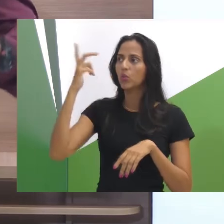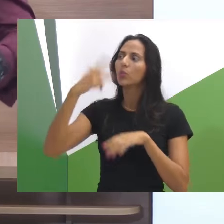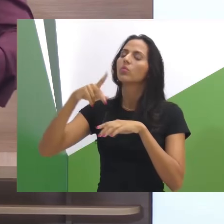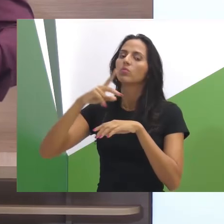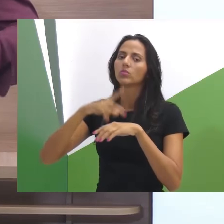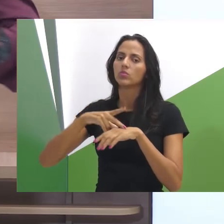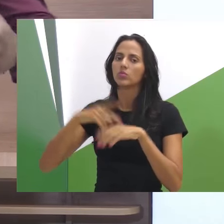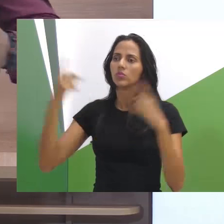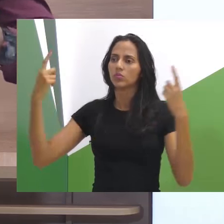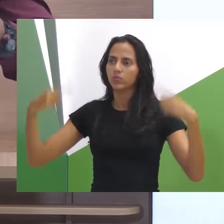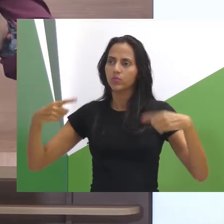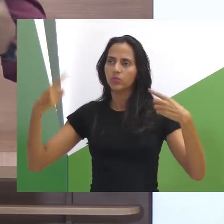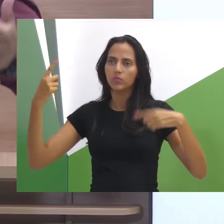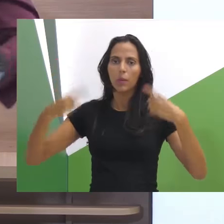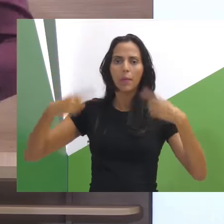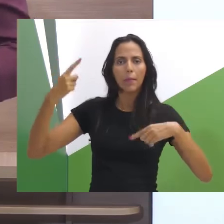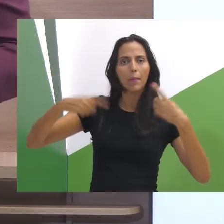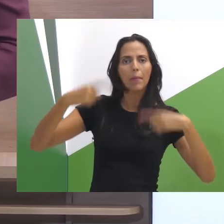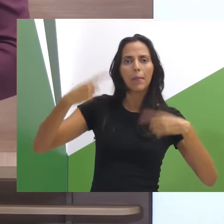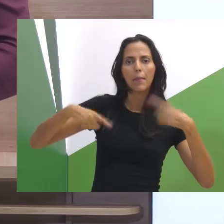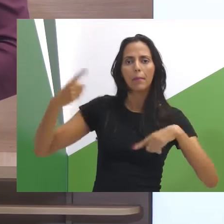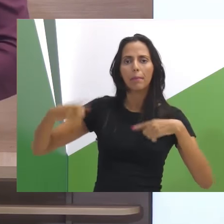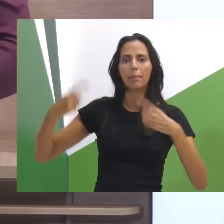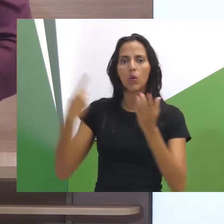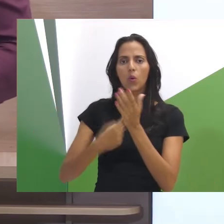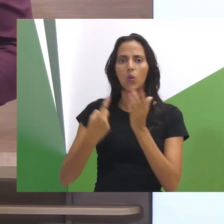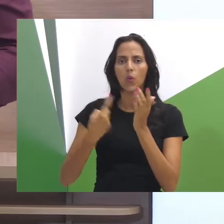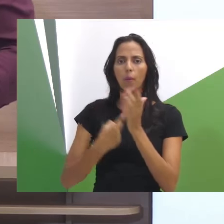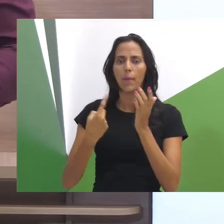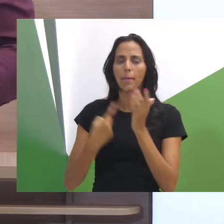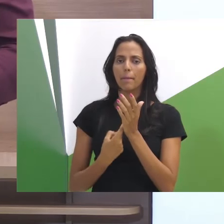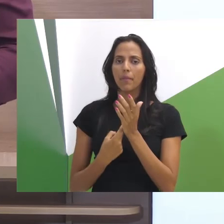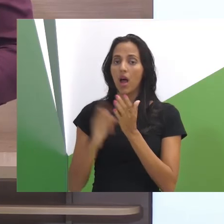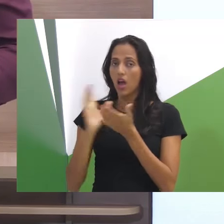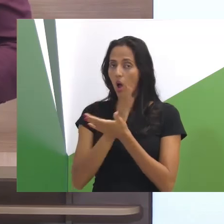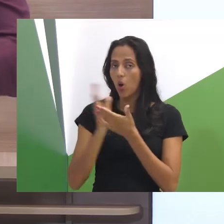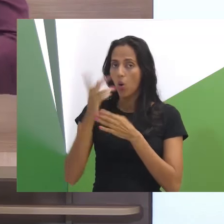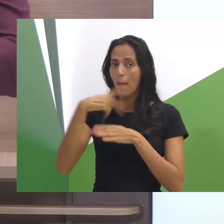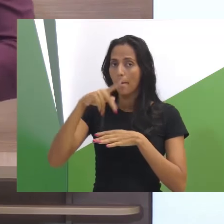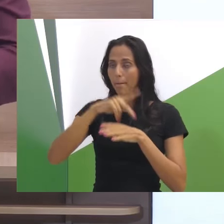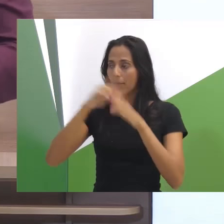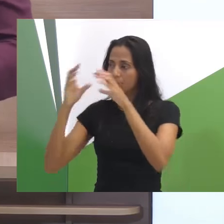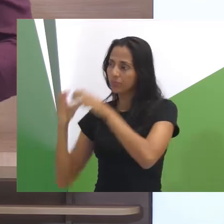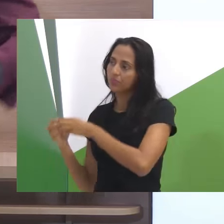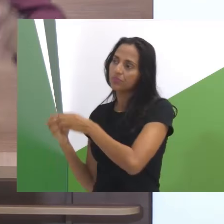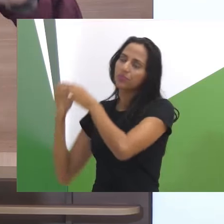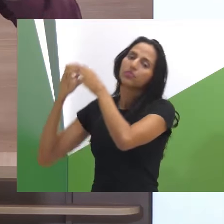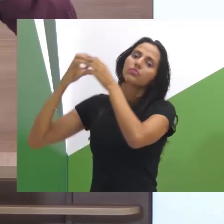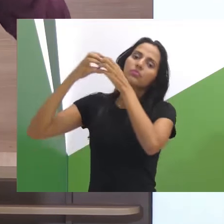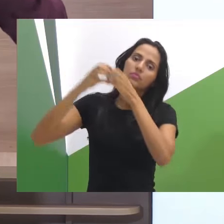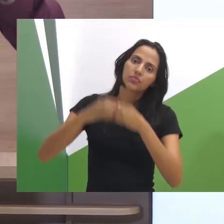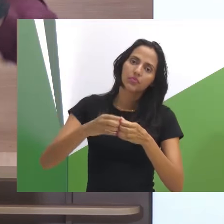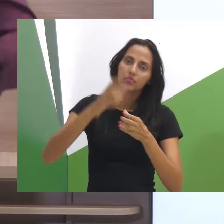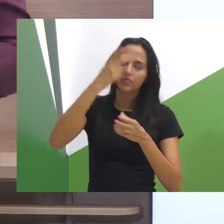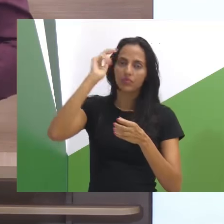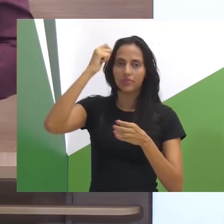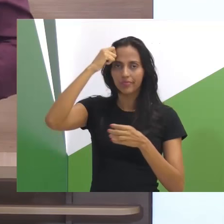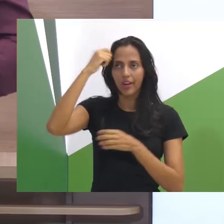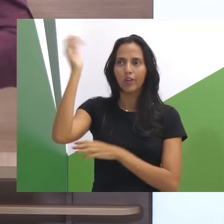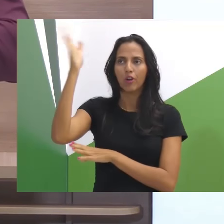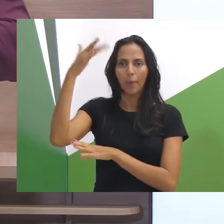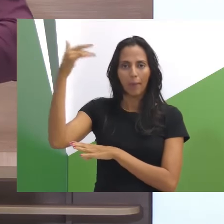navios, para conseguir transportar esses escravos, ainda, eles hasteiam a bandeira dos Estados